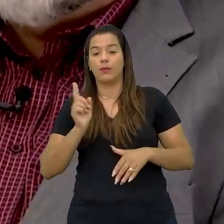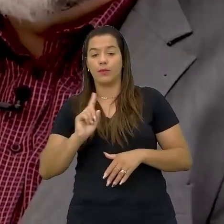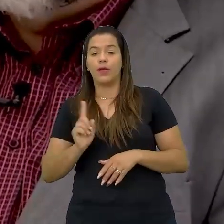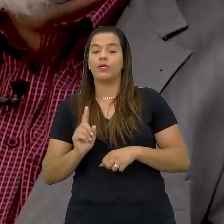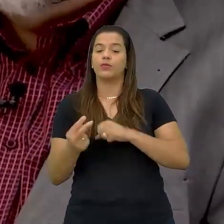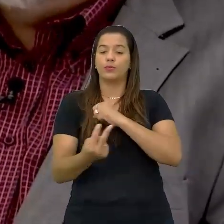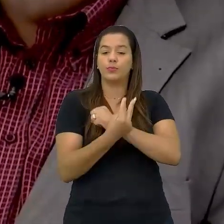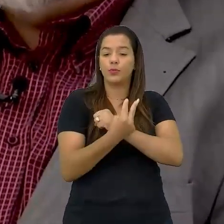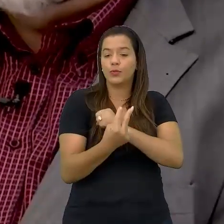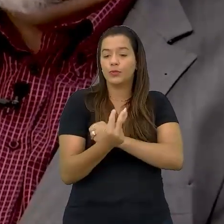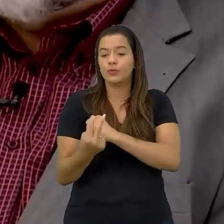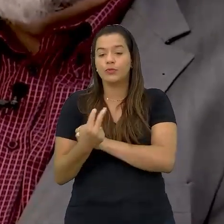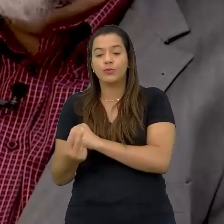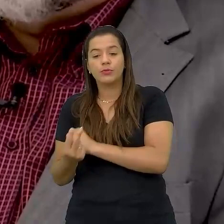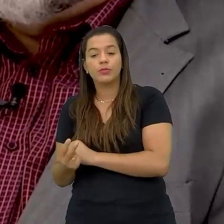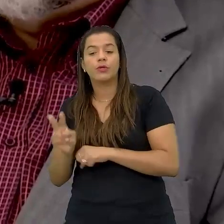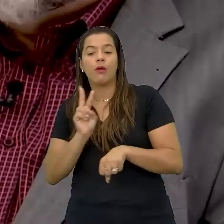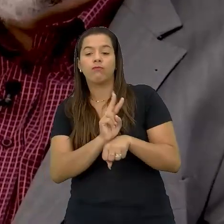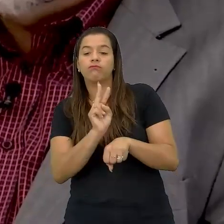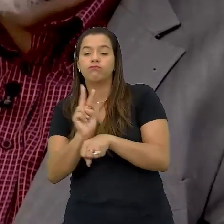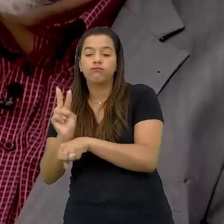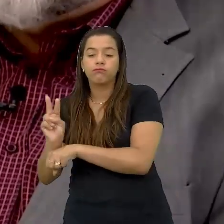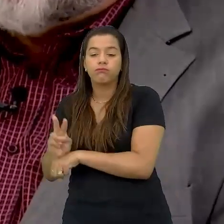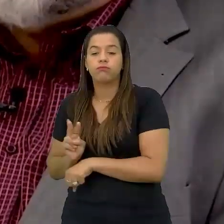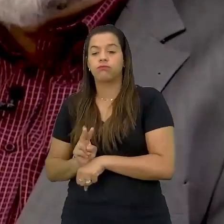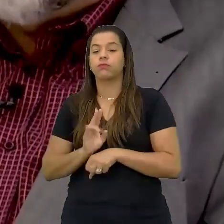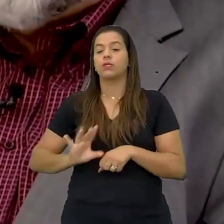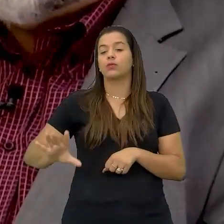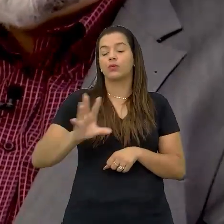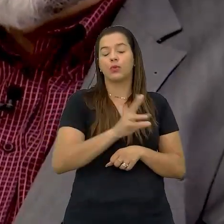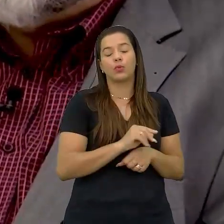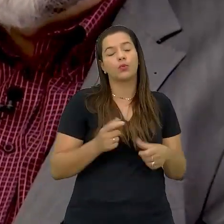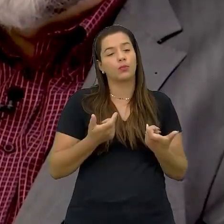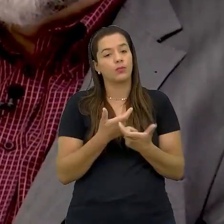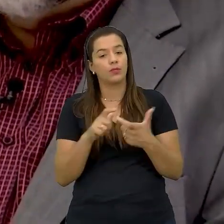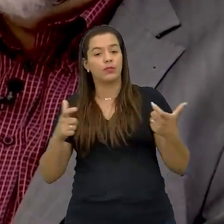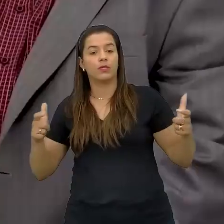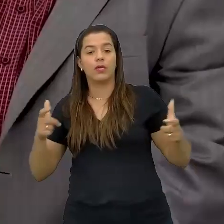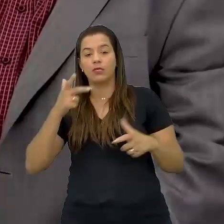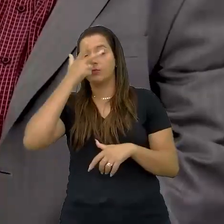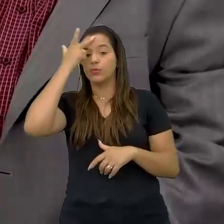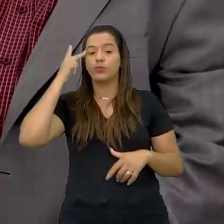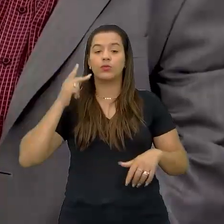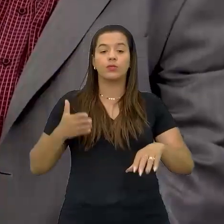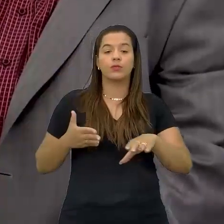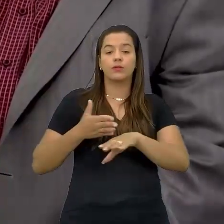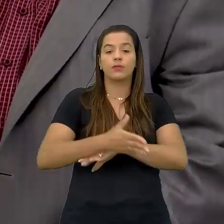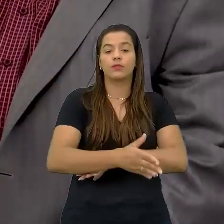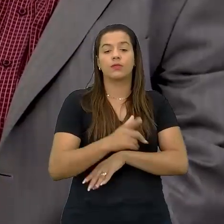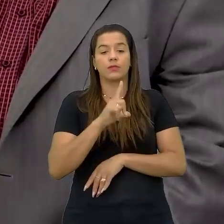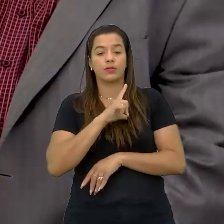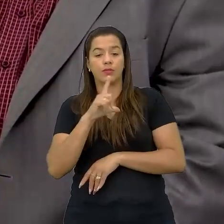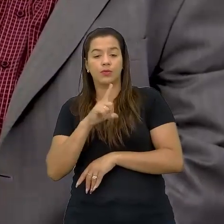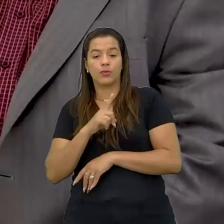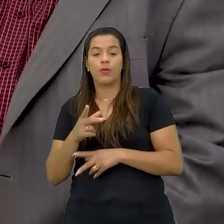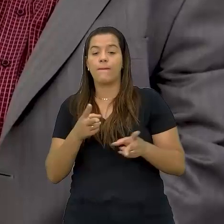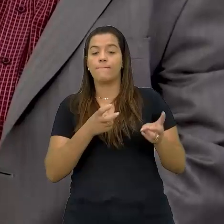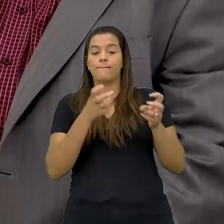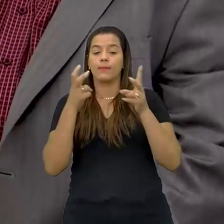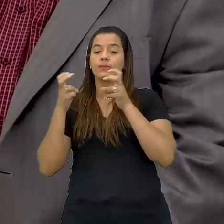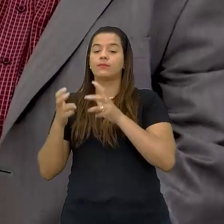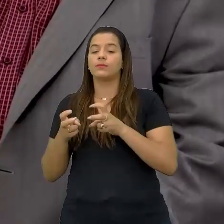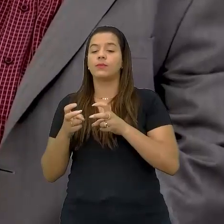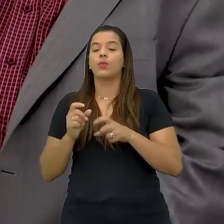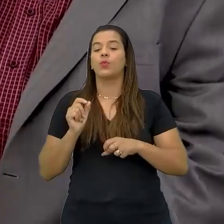de disseminar, de aumentar o acervo, de fazer com que as pessoas tenham a ele acesso. Não é algo, portanto, recluso. A percepção de